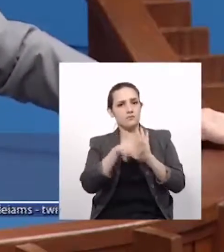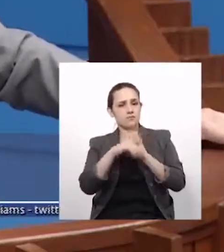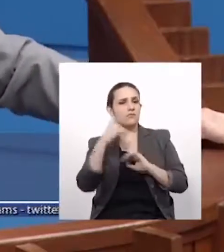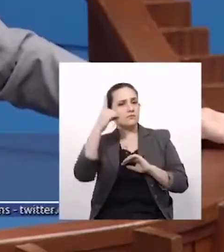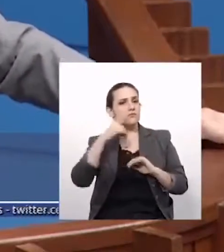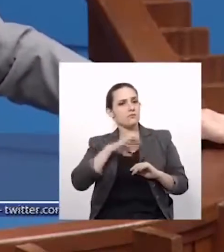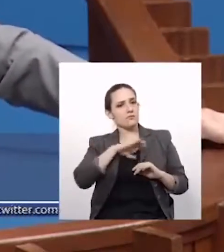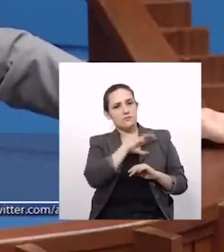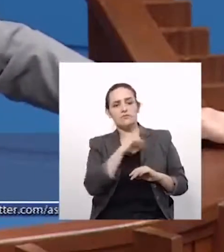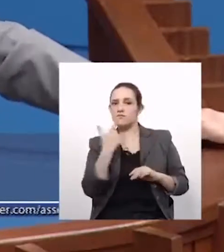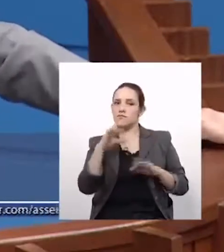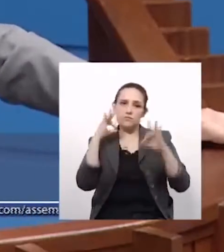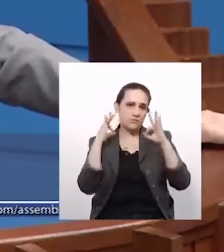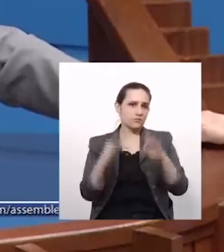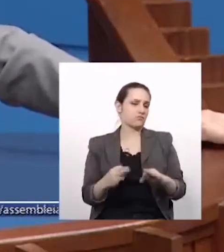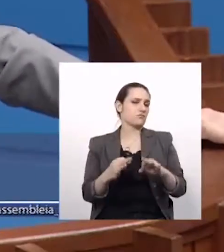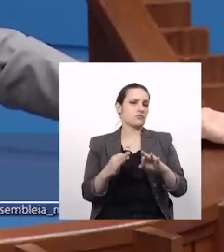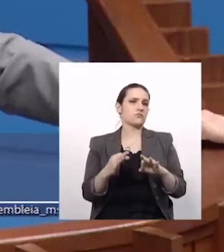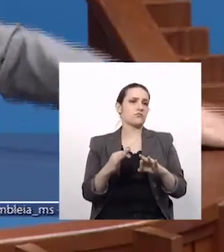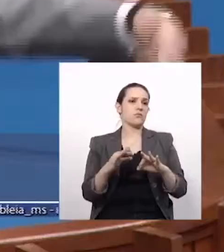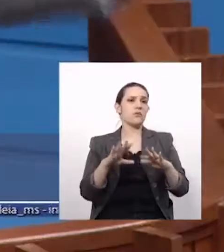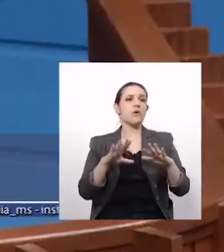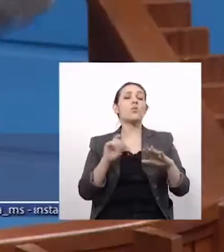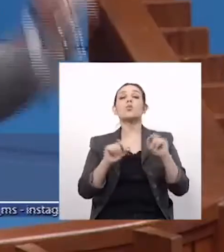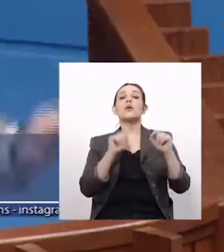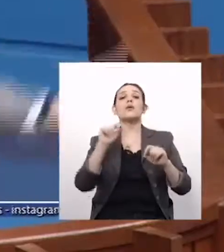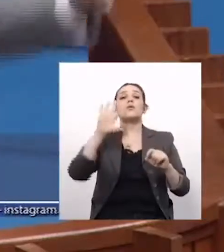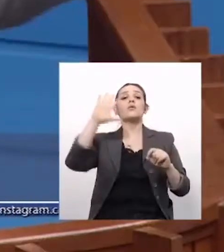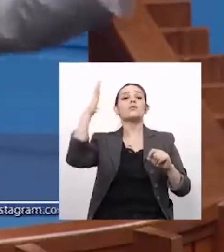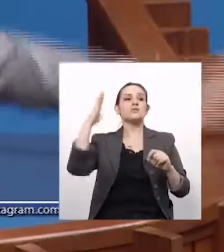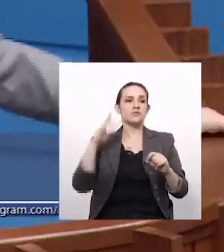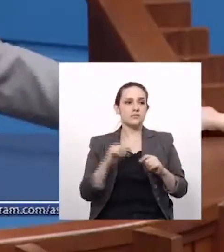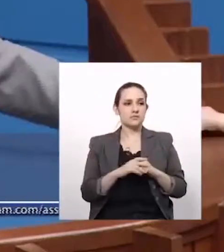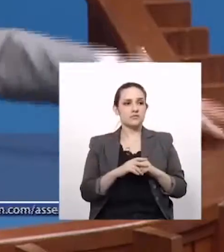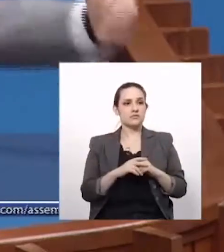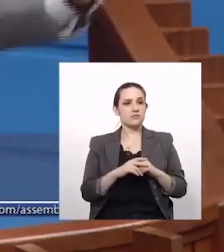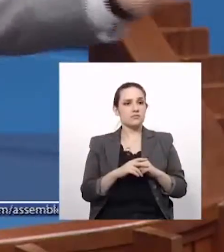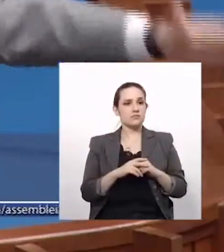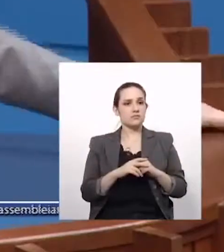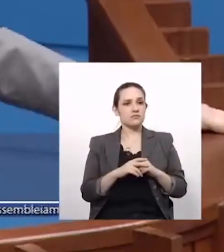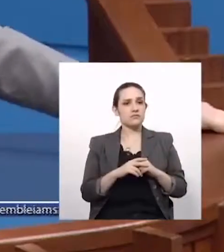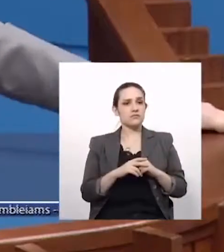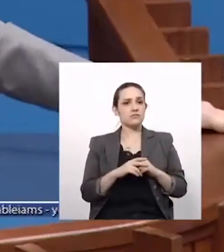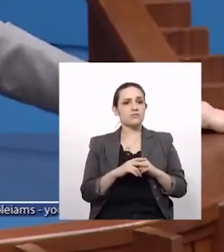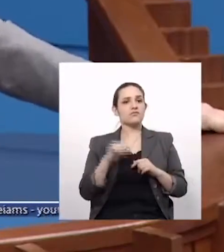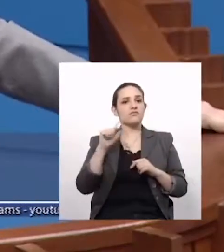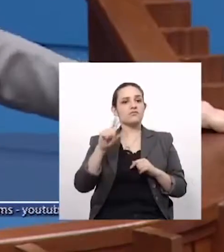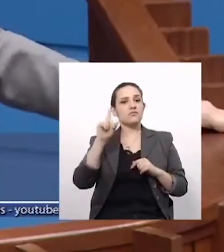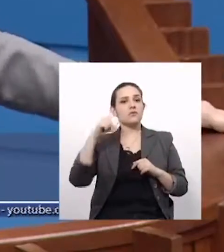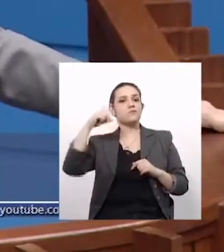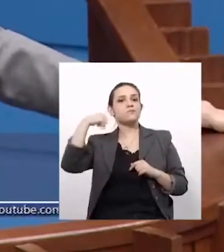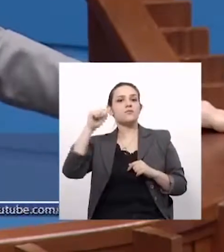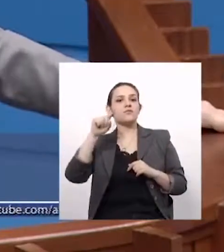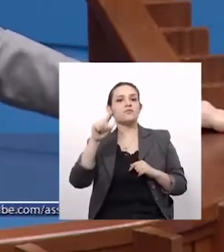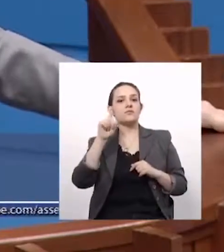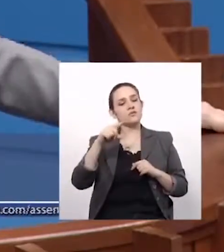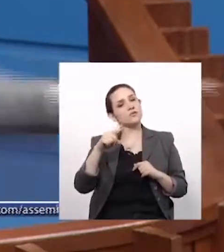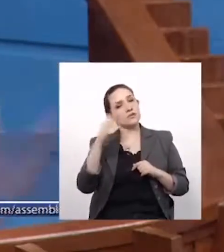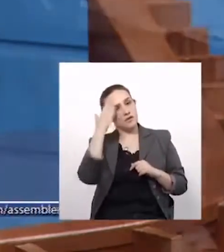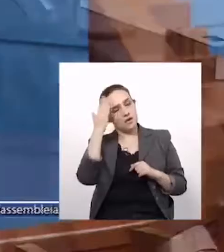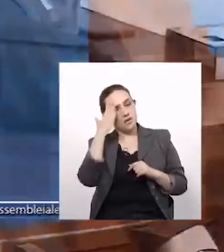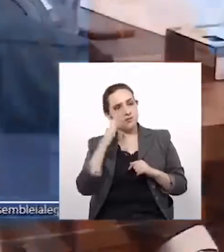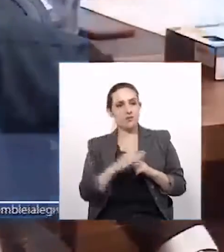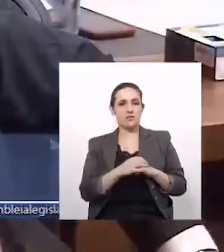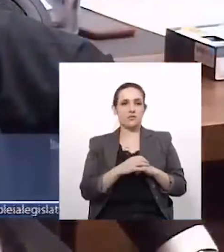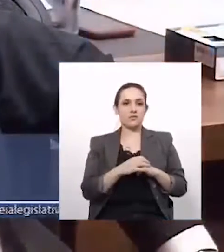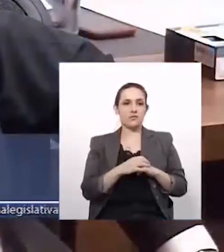o fato determinado para a formação da CPI. Isso é jurídico, deputado João Henrique, Vossa Excelência, como advogado, sabe disso.